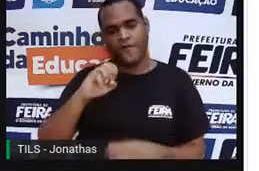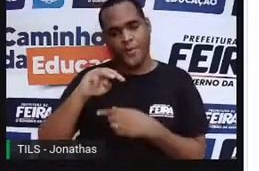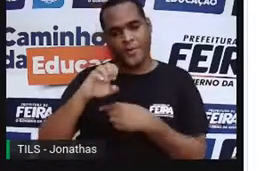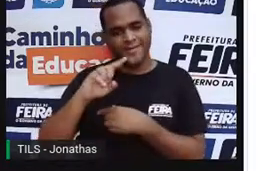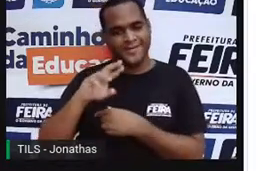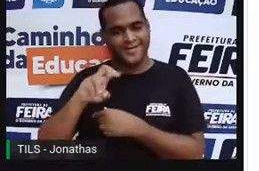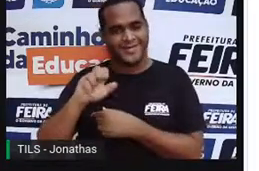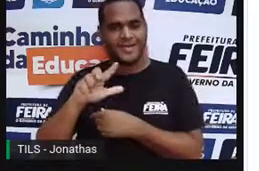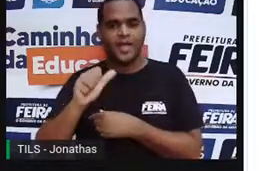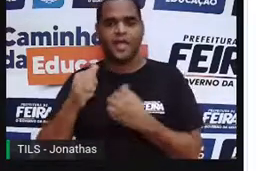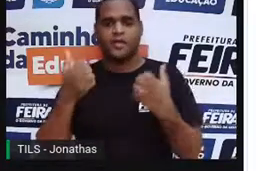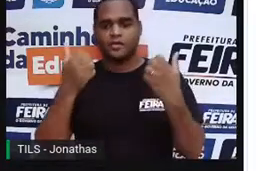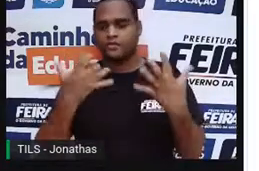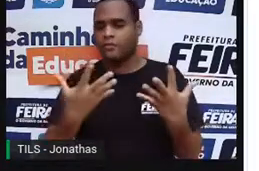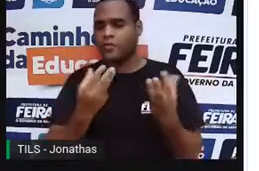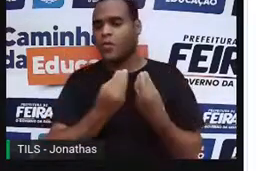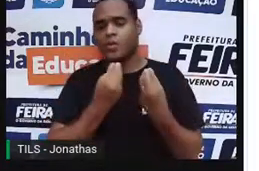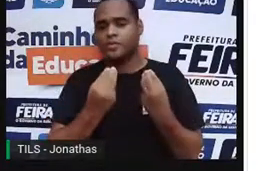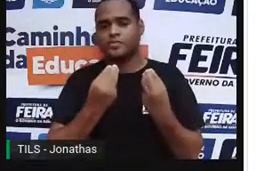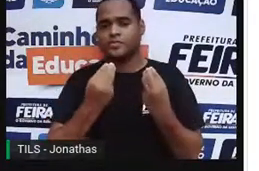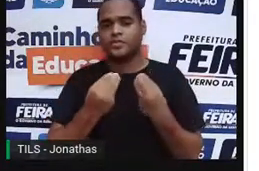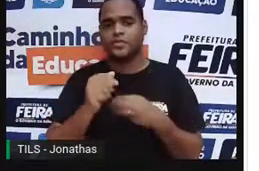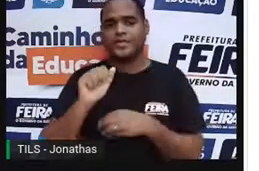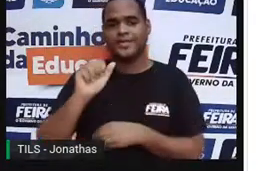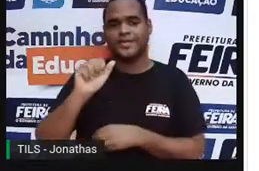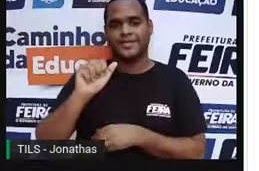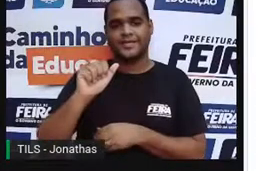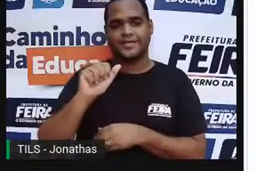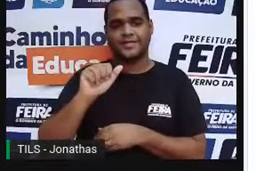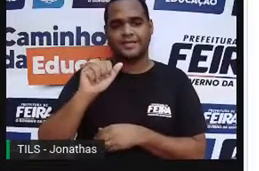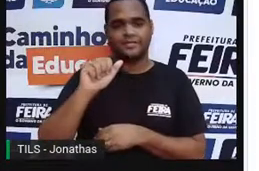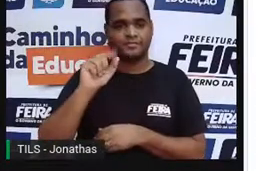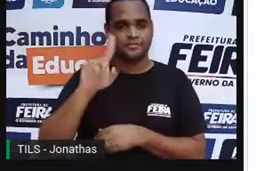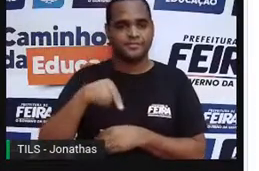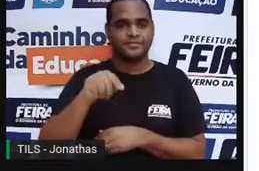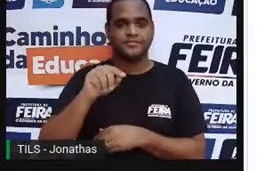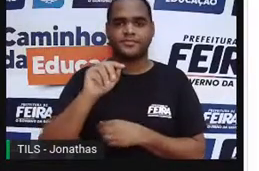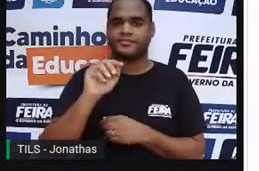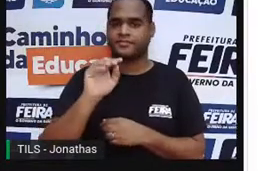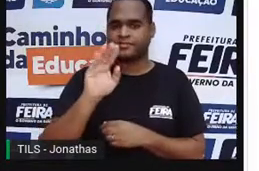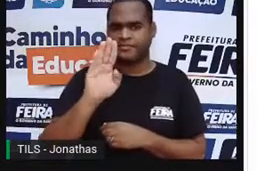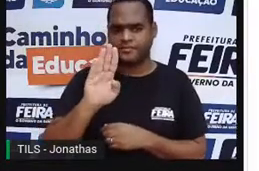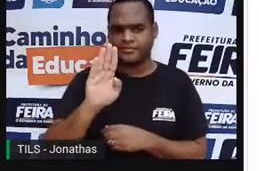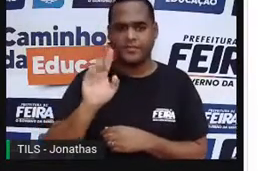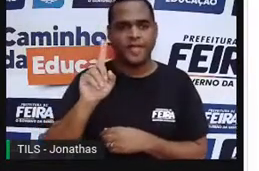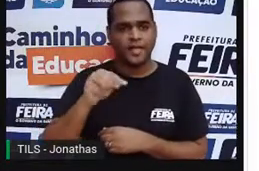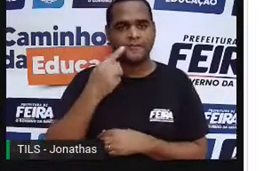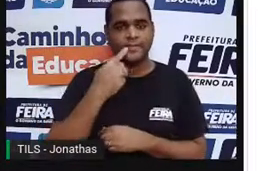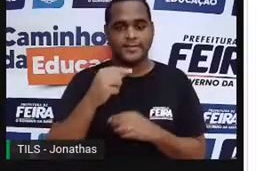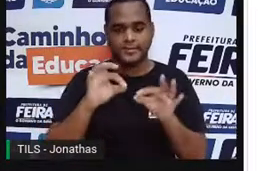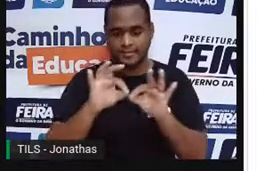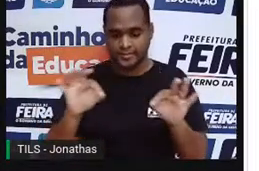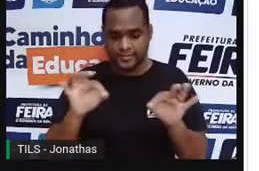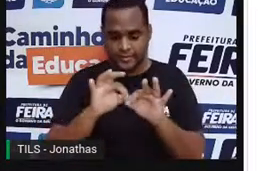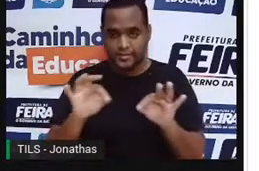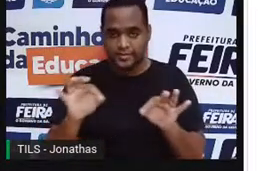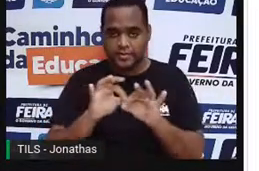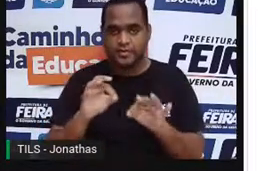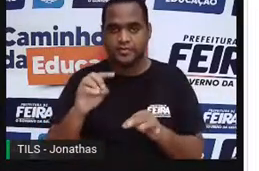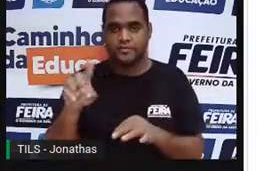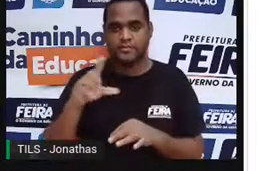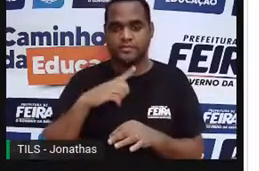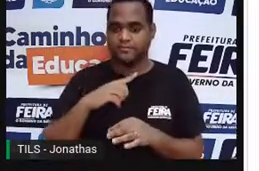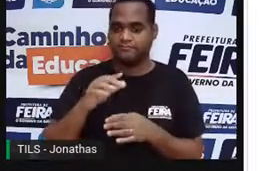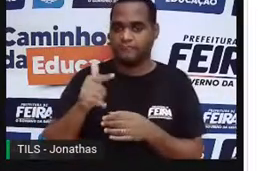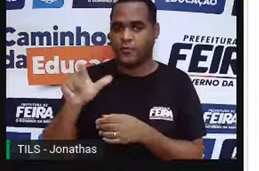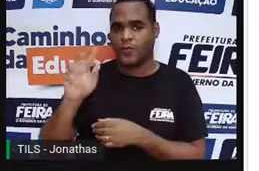tá eu tô chamando aqui a letra B que vai simbolizar a medida do comprimento a letra h